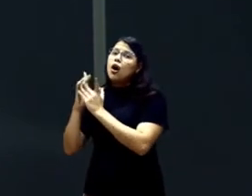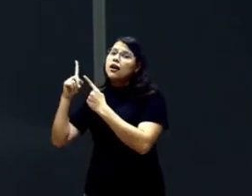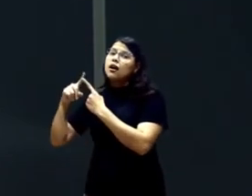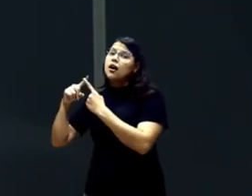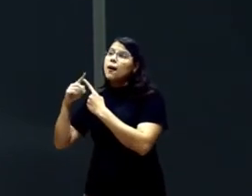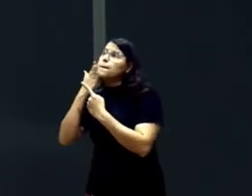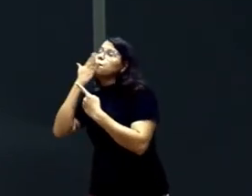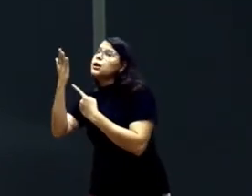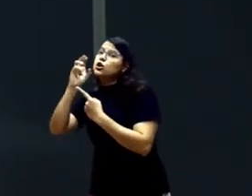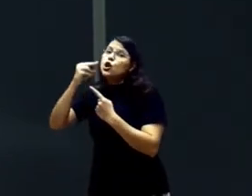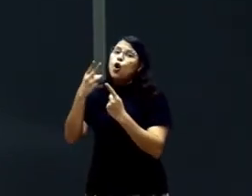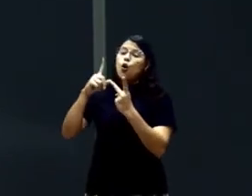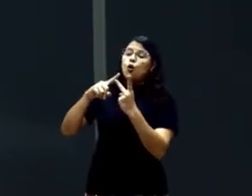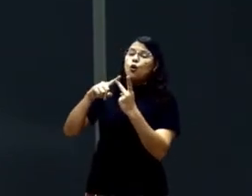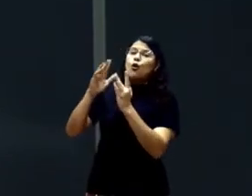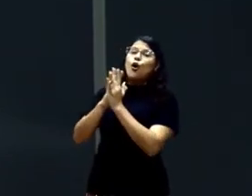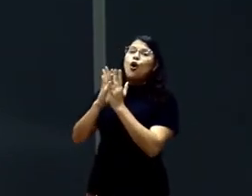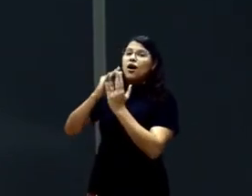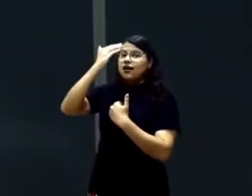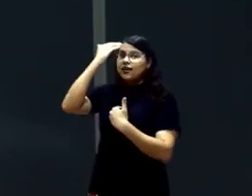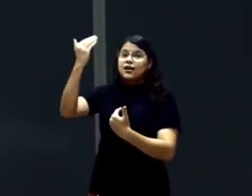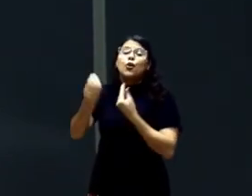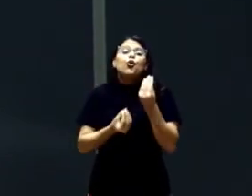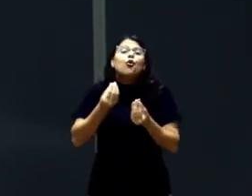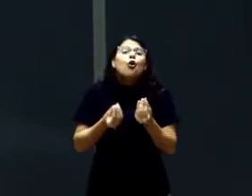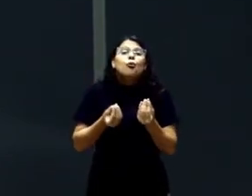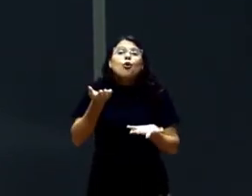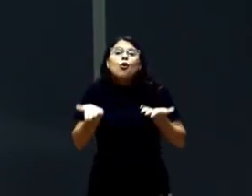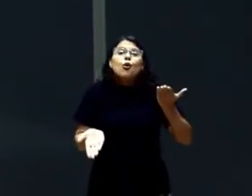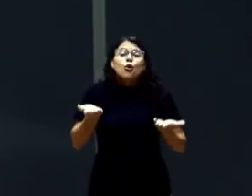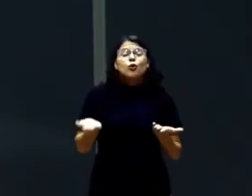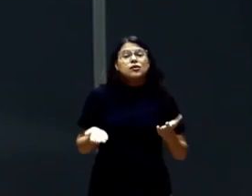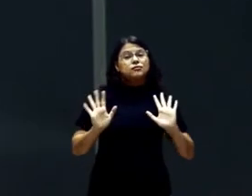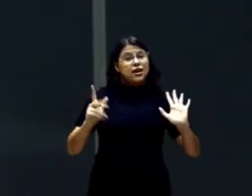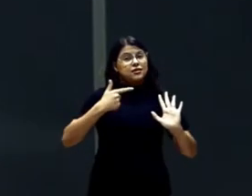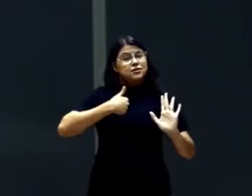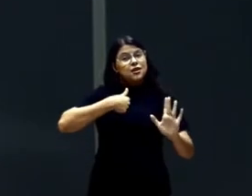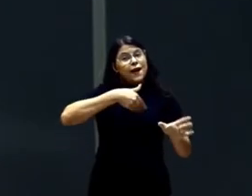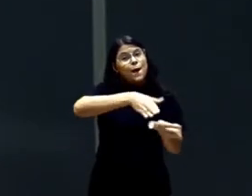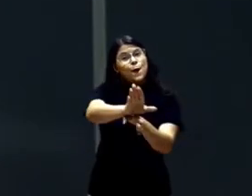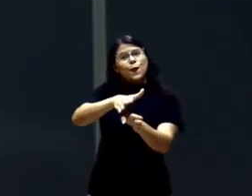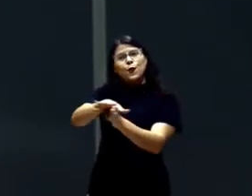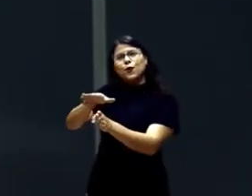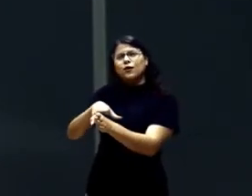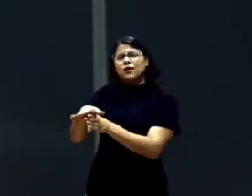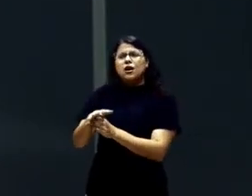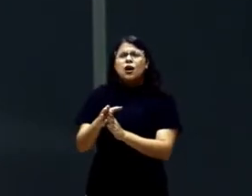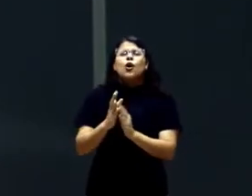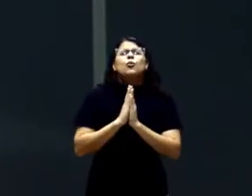Não sei como é o seu dia com Deus. Mas um conselho: comece agradecendo.